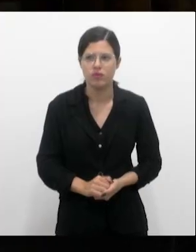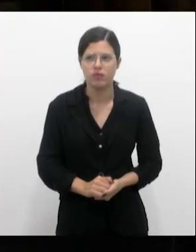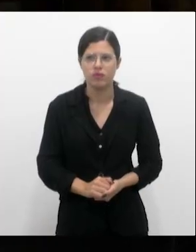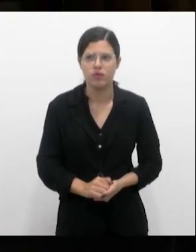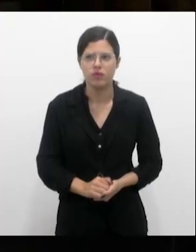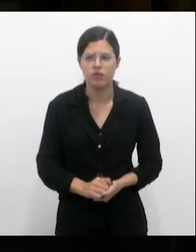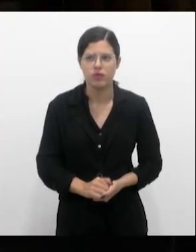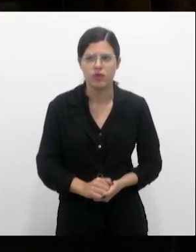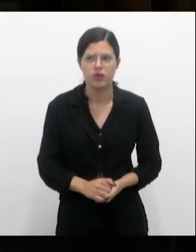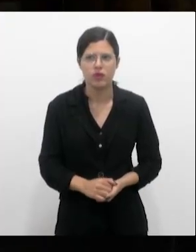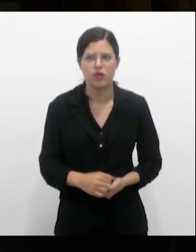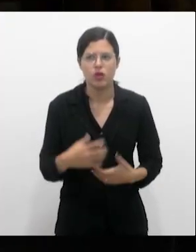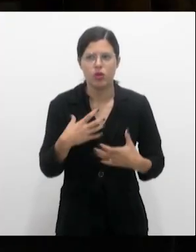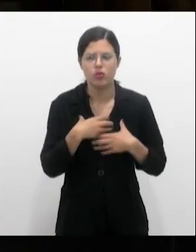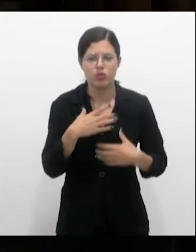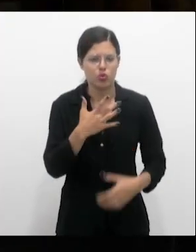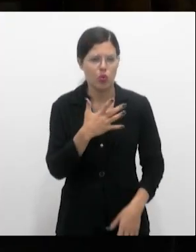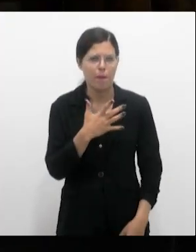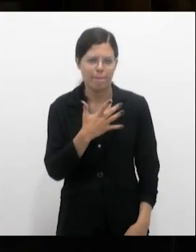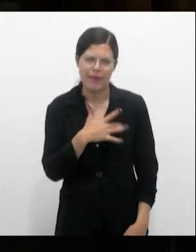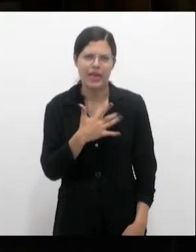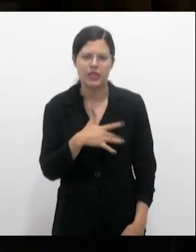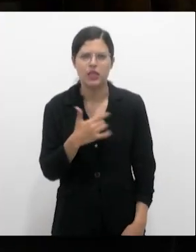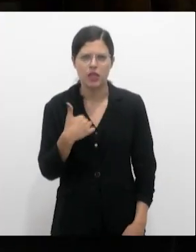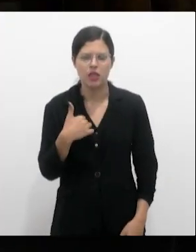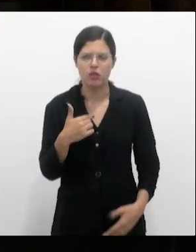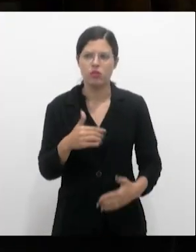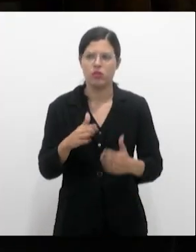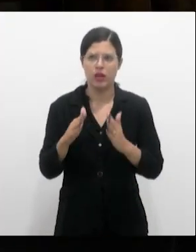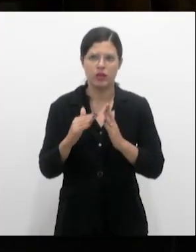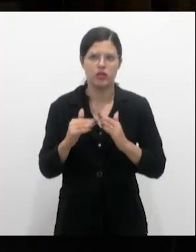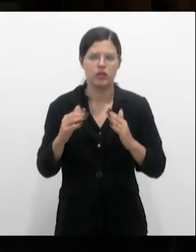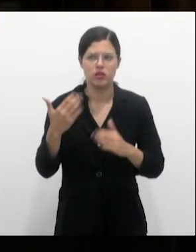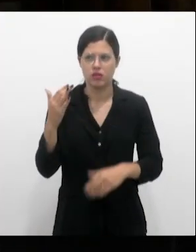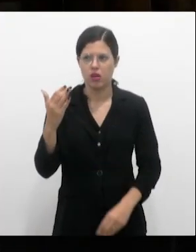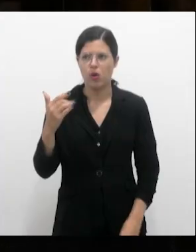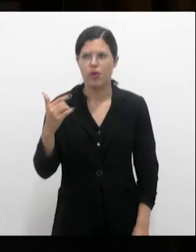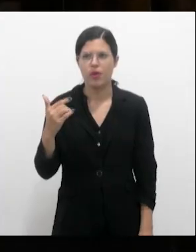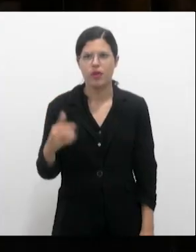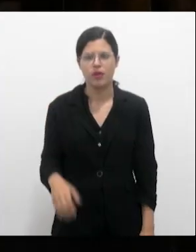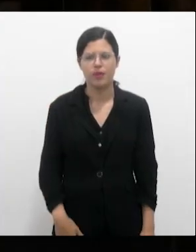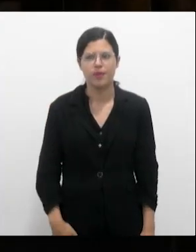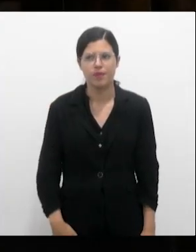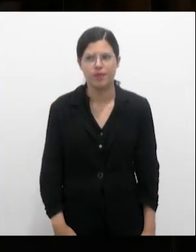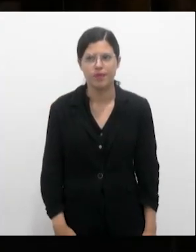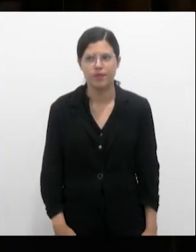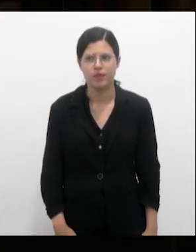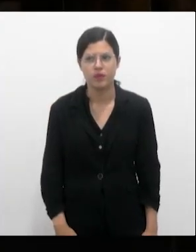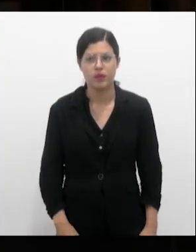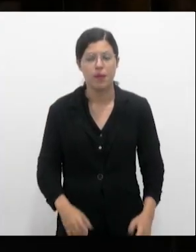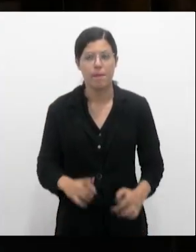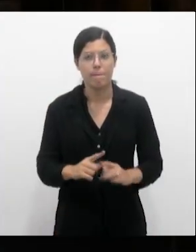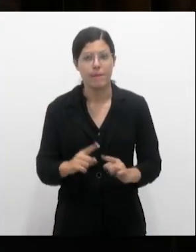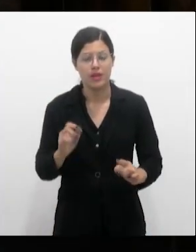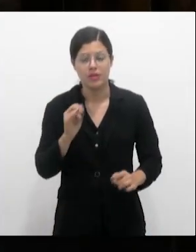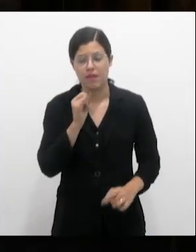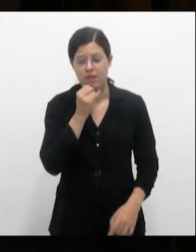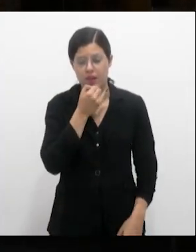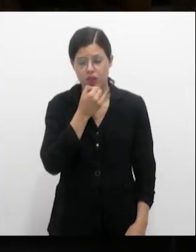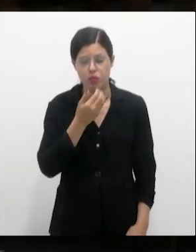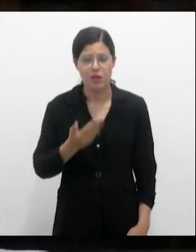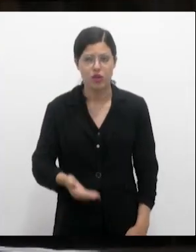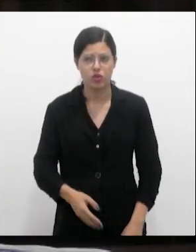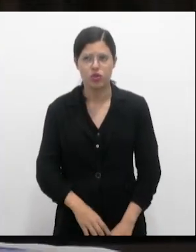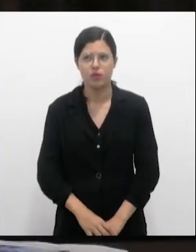Eu tenho pena. Eu sou morador da cidade de Niterói. Eu sou niteroense. Mas,